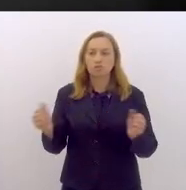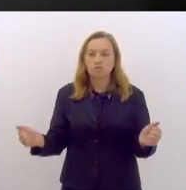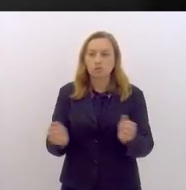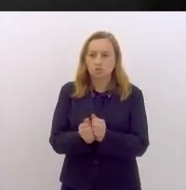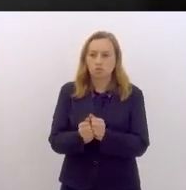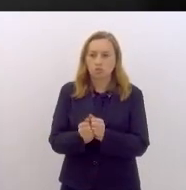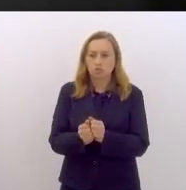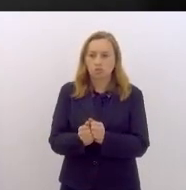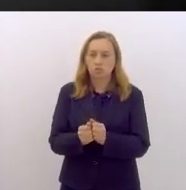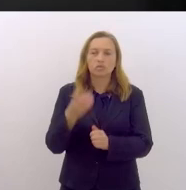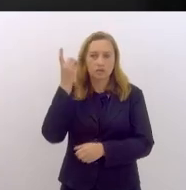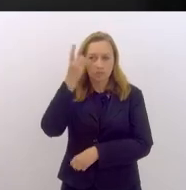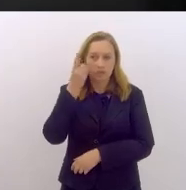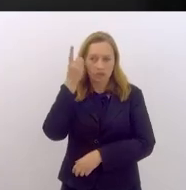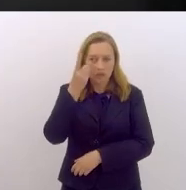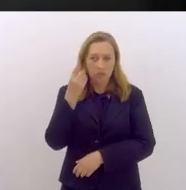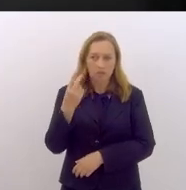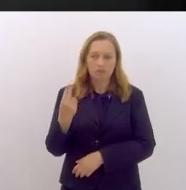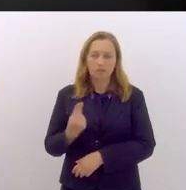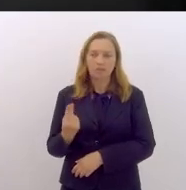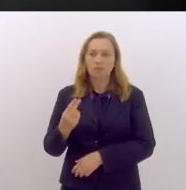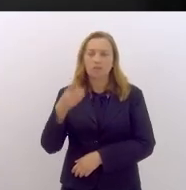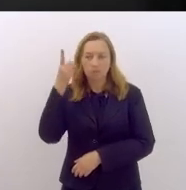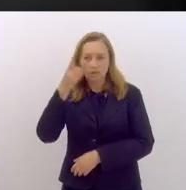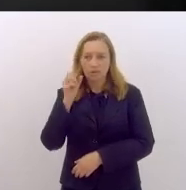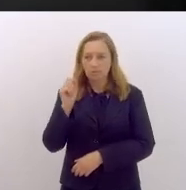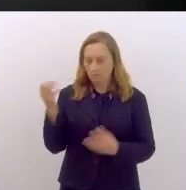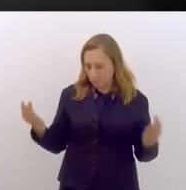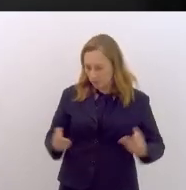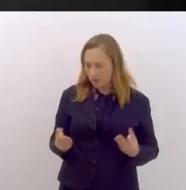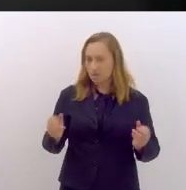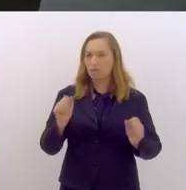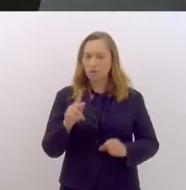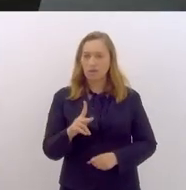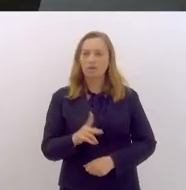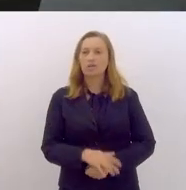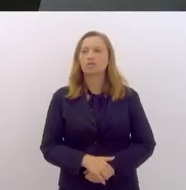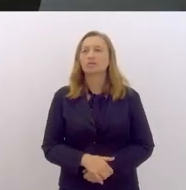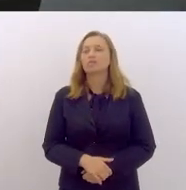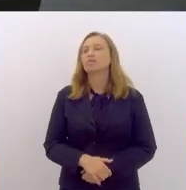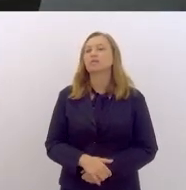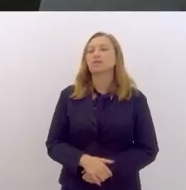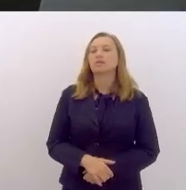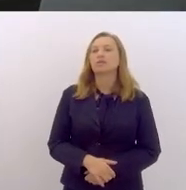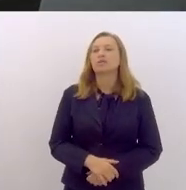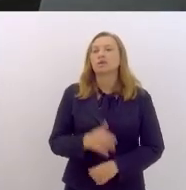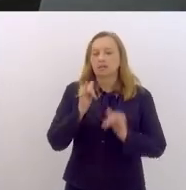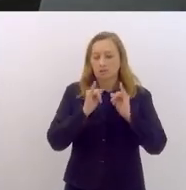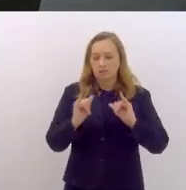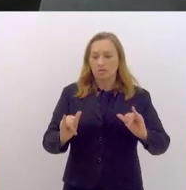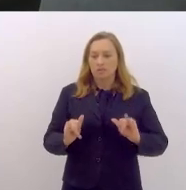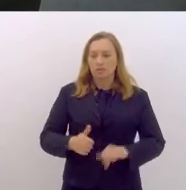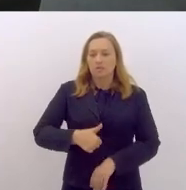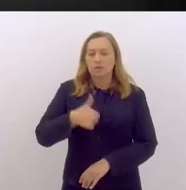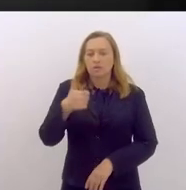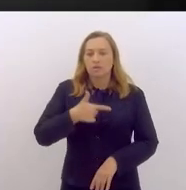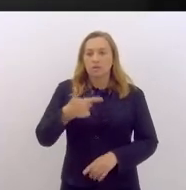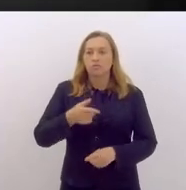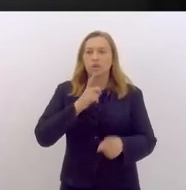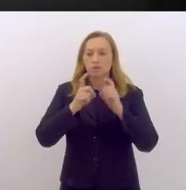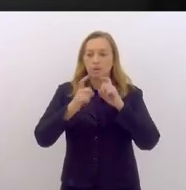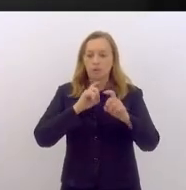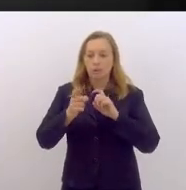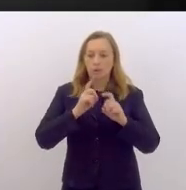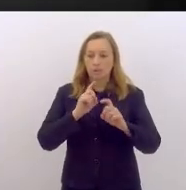a coautoria da deputada. Perfeitíssimo. Ok. Perfeitíssimo, ok, deputada Marta. Deputada Marta. Anuncio, em tramitação ordinária, segunda discussão,